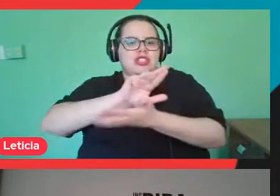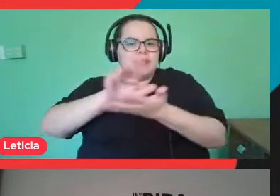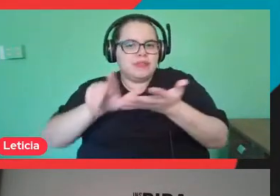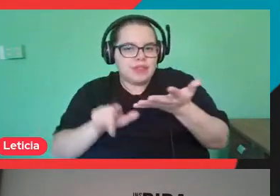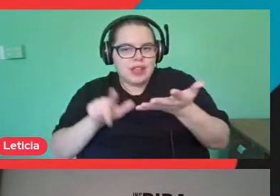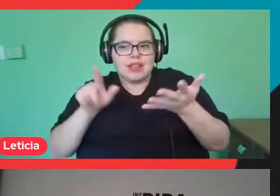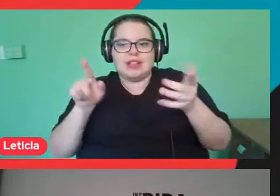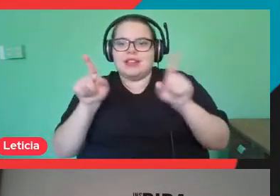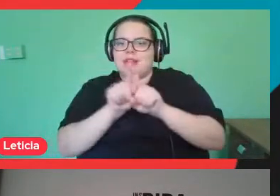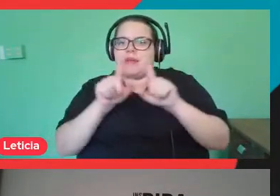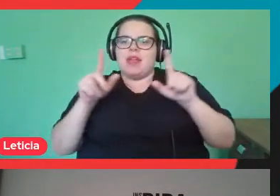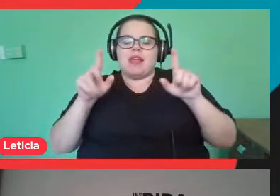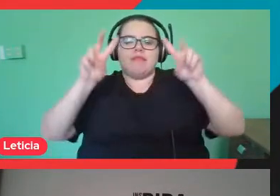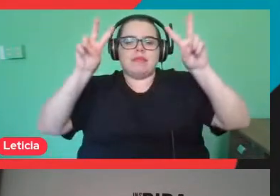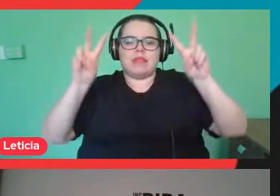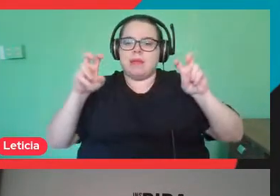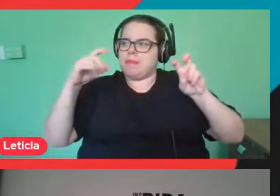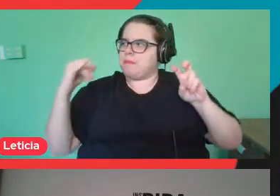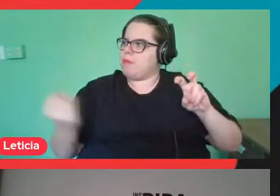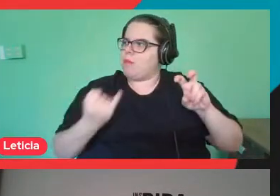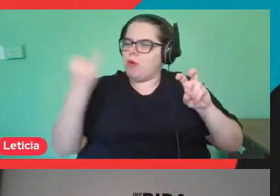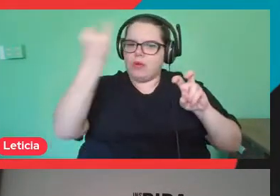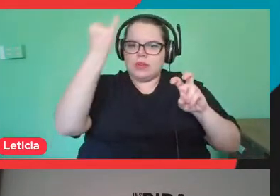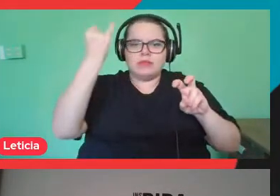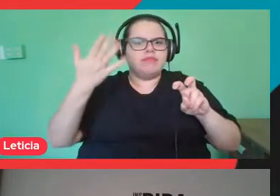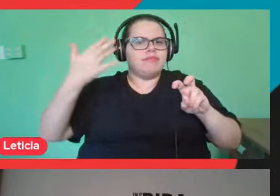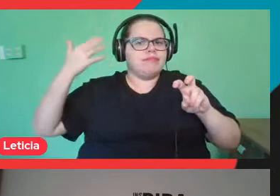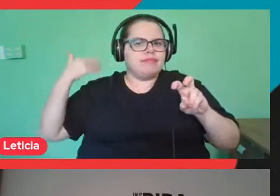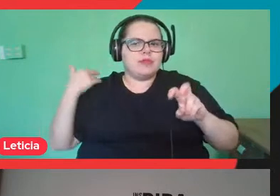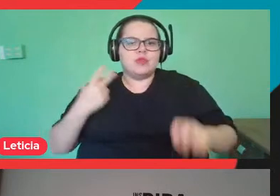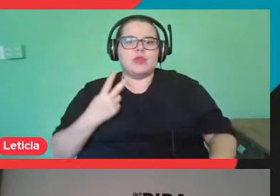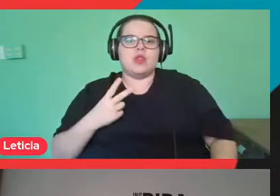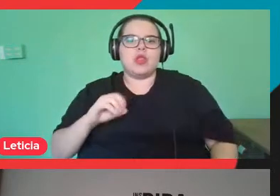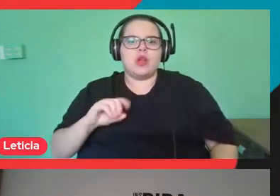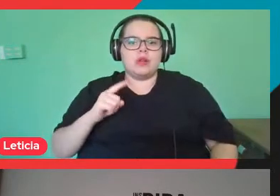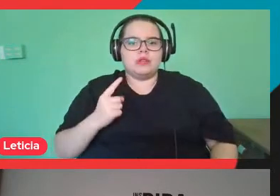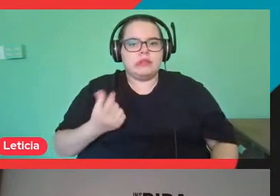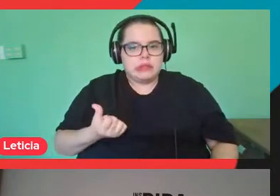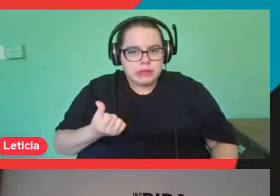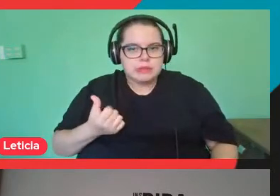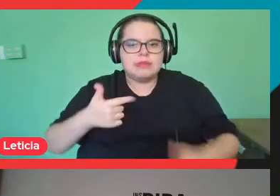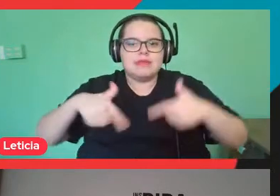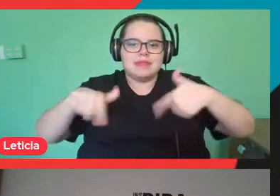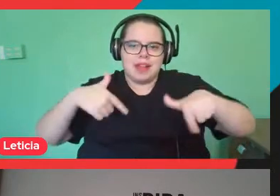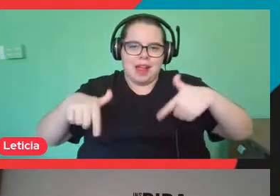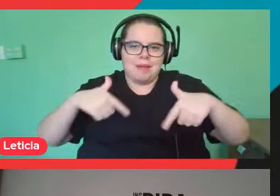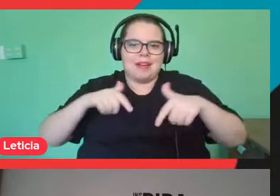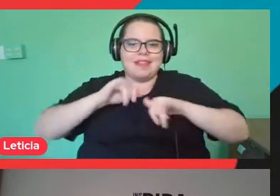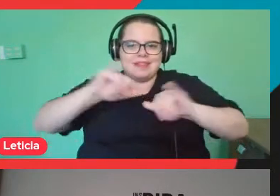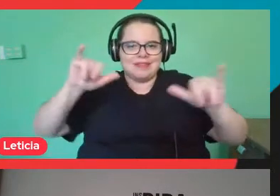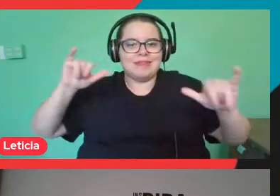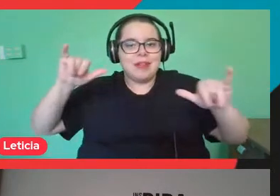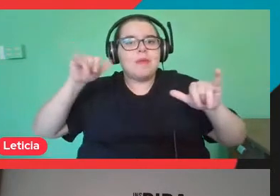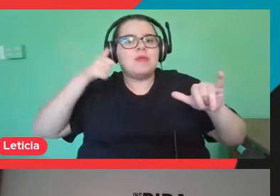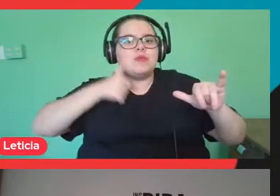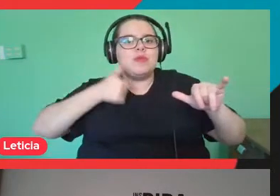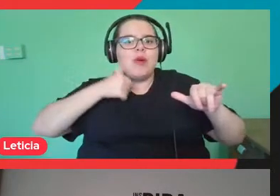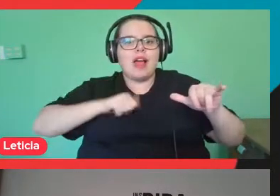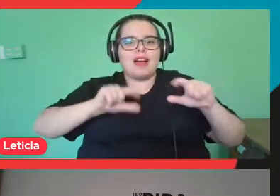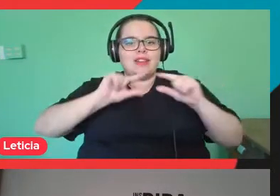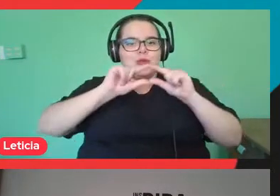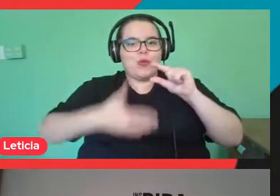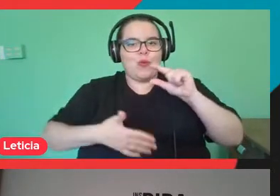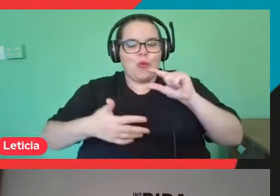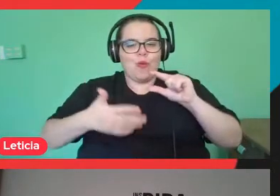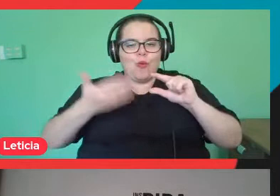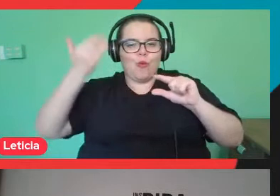com esse tema que para mim é tão importante desde 2016. Sou facilitadora do I'm Remarkable desde